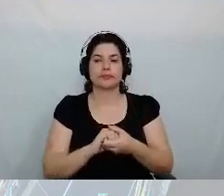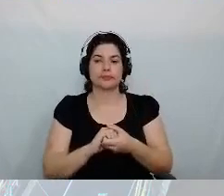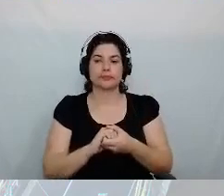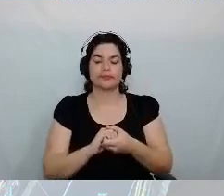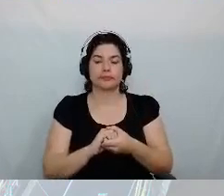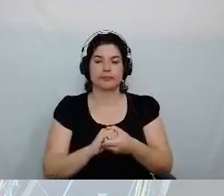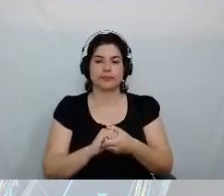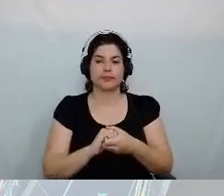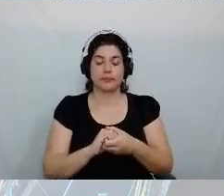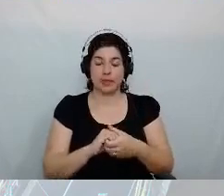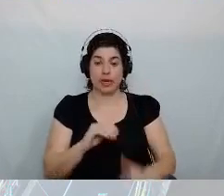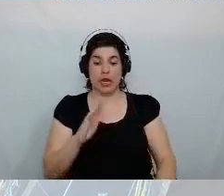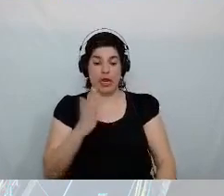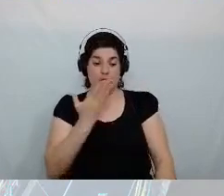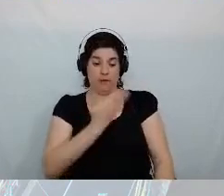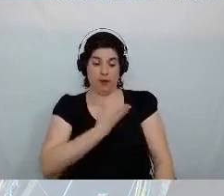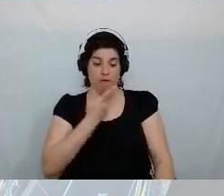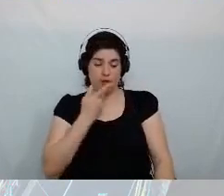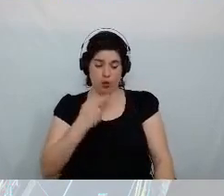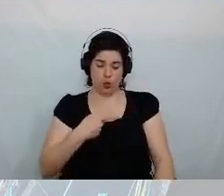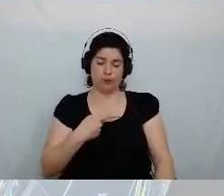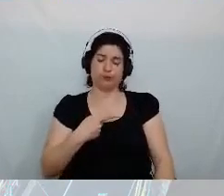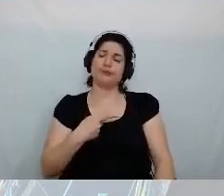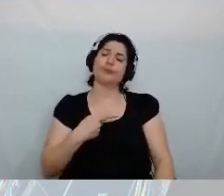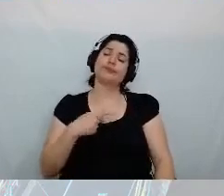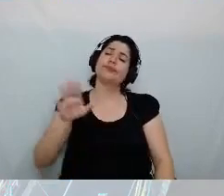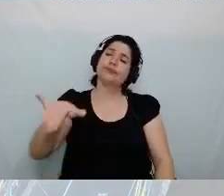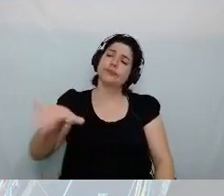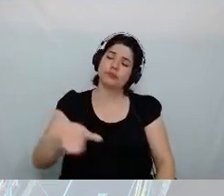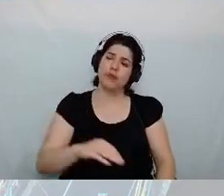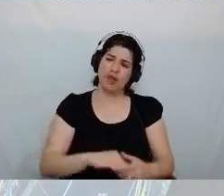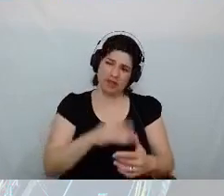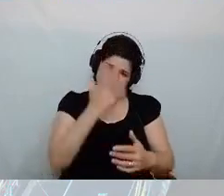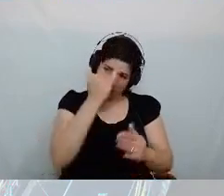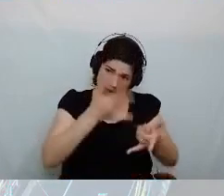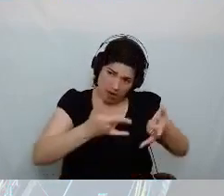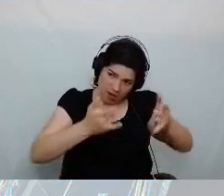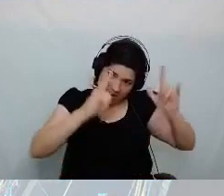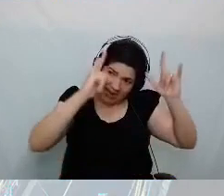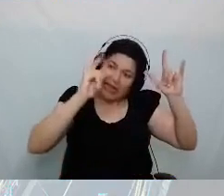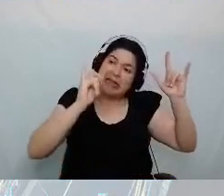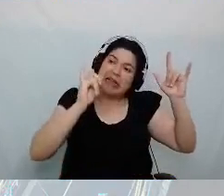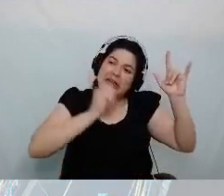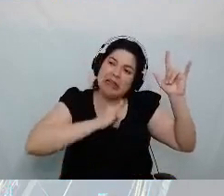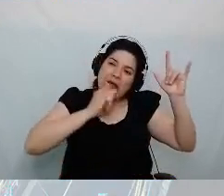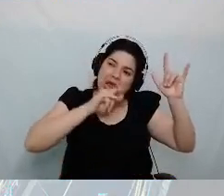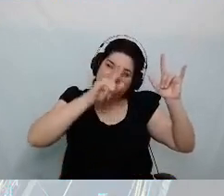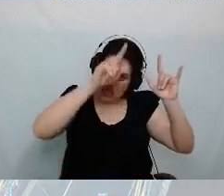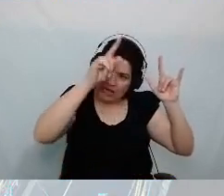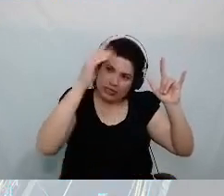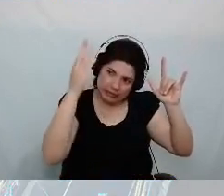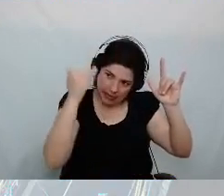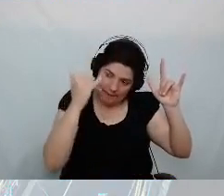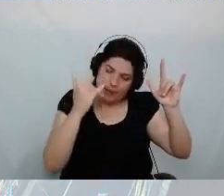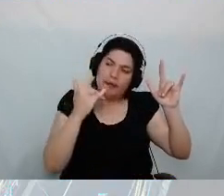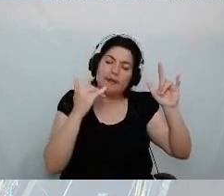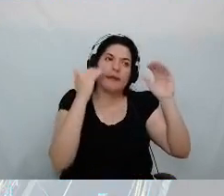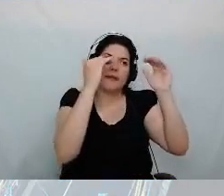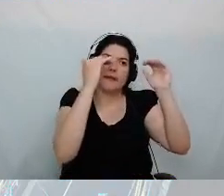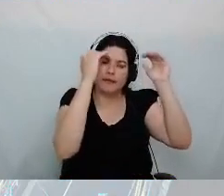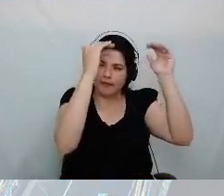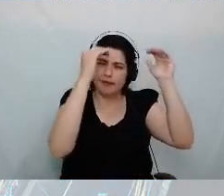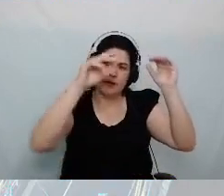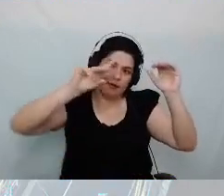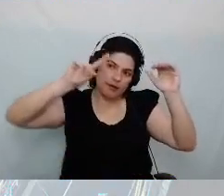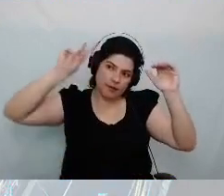Um amigo me disse, Sapata, Terraço Itália, sabe aquele edifício, tem um restaurante lá? Terraço Itália, só algum tempo atrás. Um